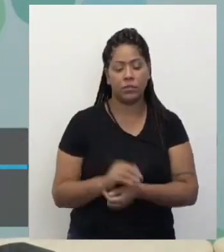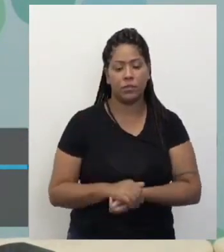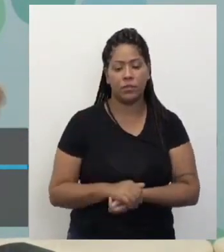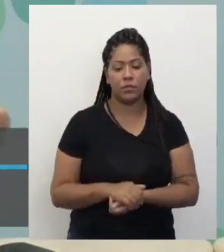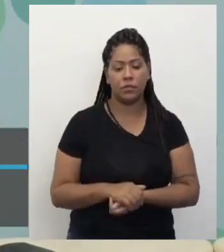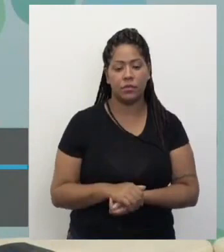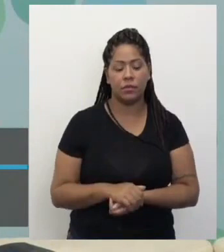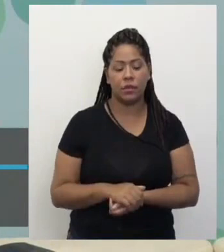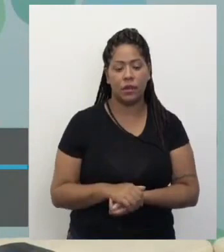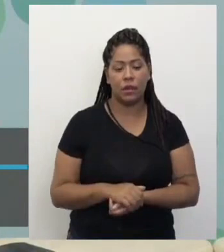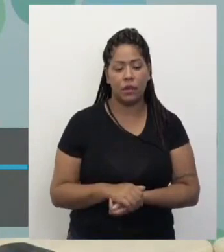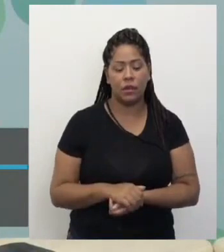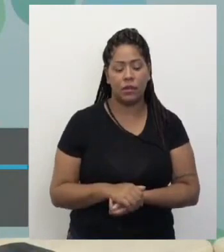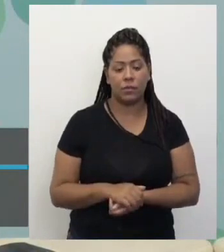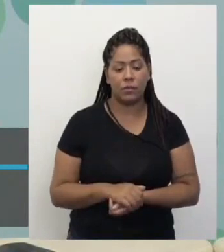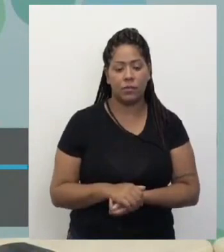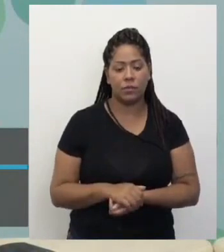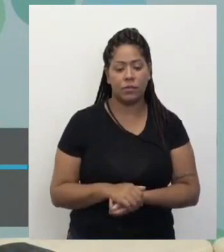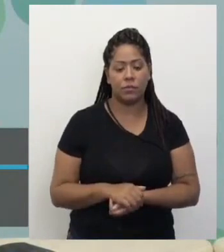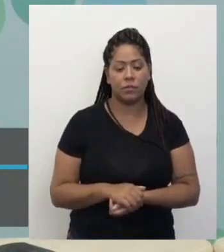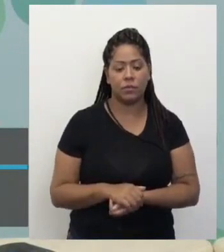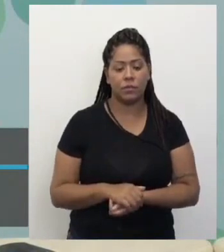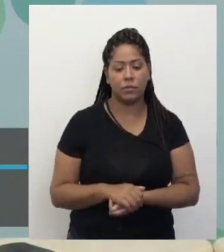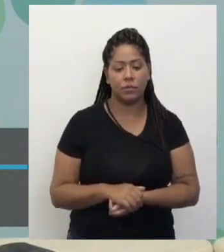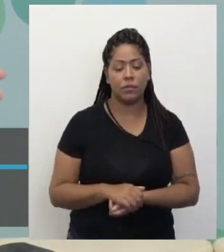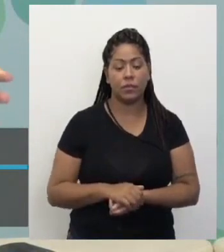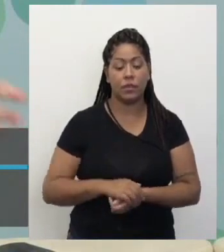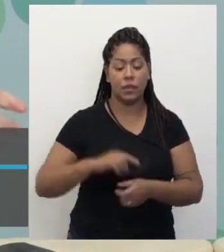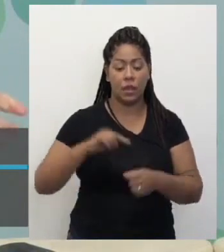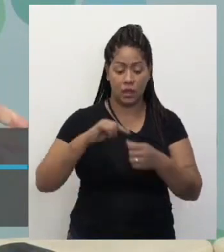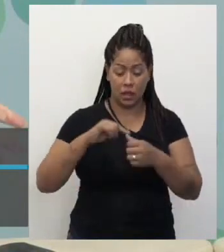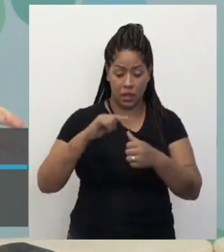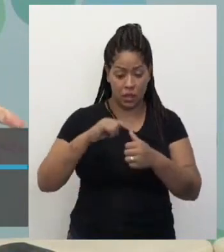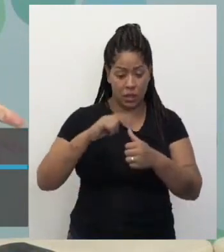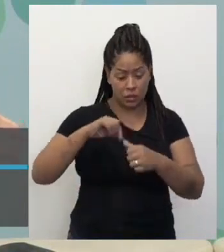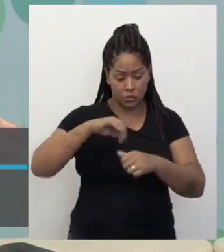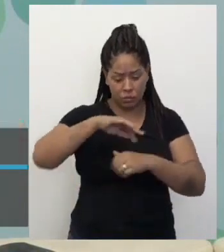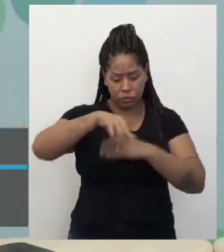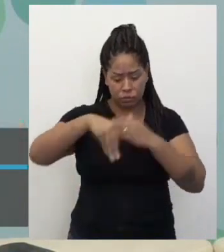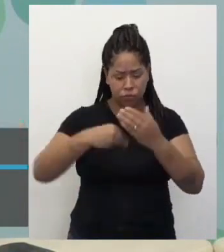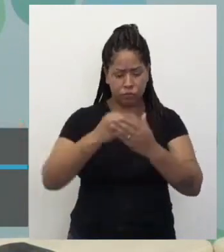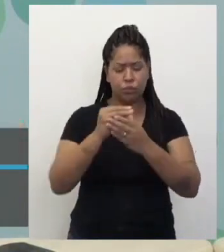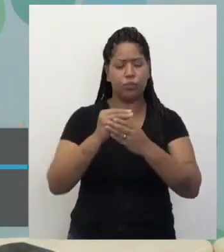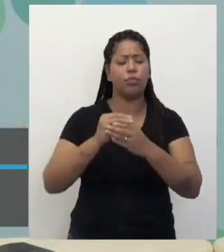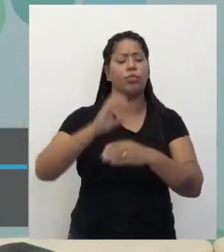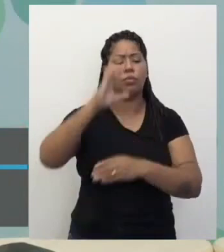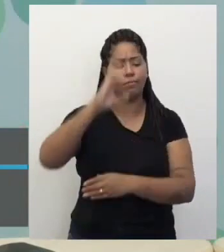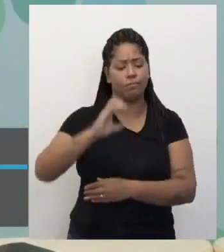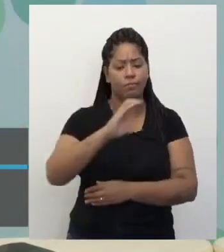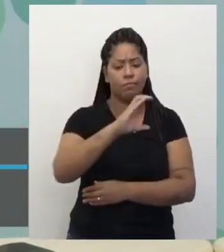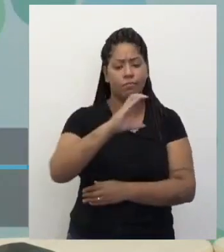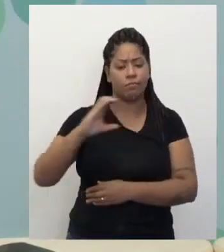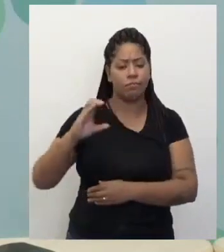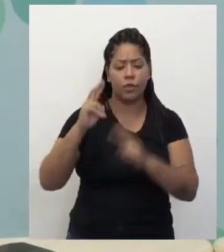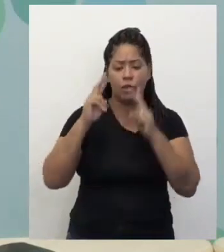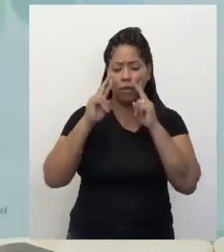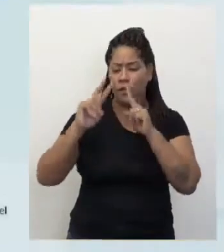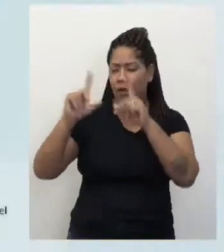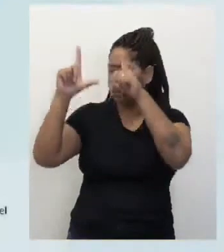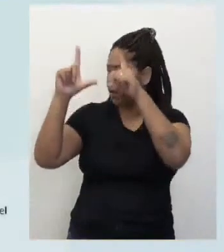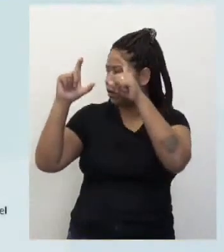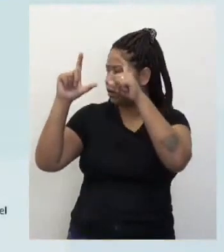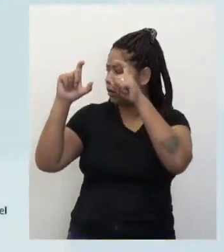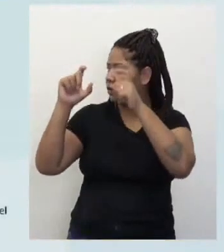é impregnada pelos dogmas, pela estética da Igreja Católica. Olha só essa imagem que a gente vai ver aí,